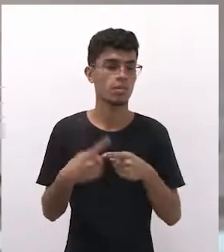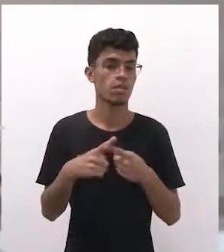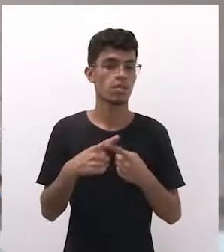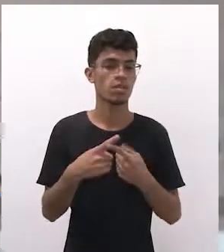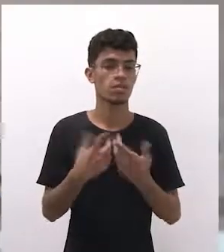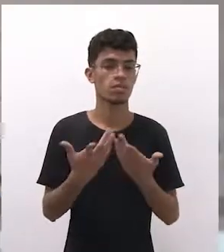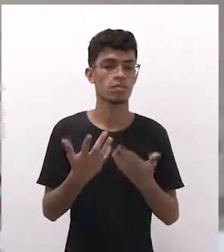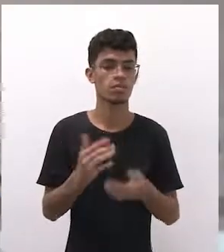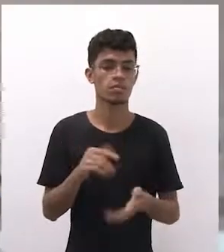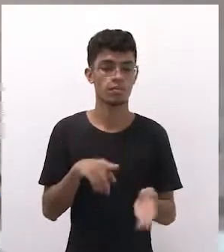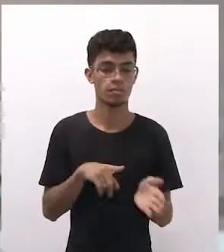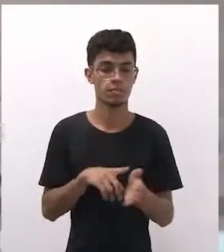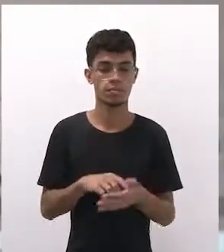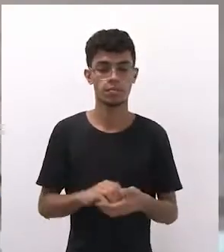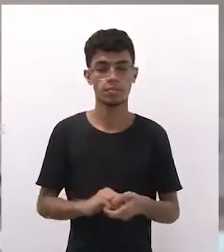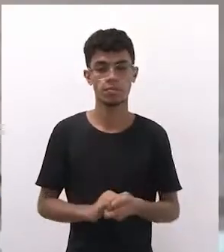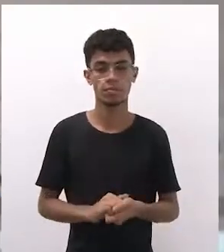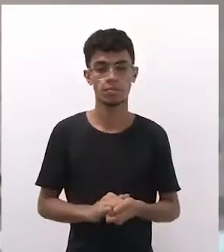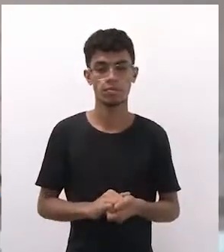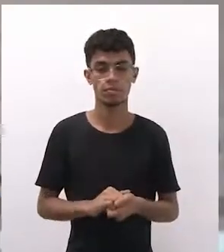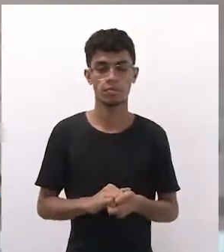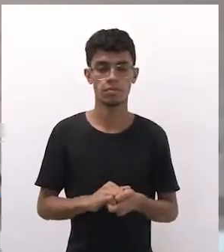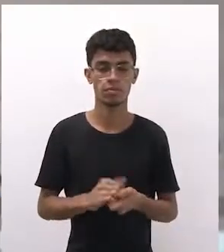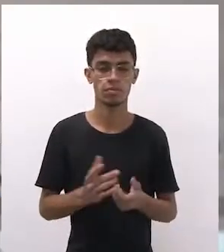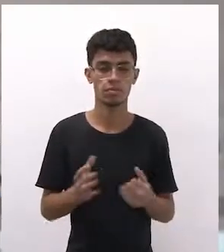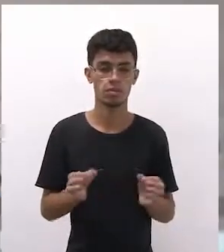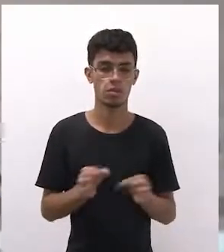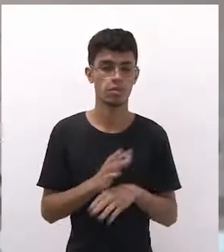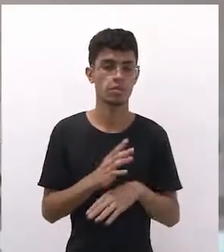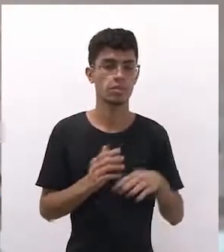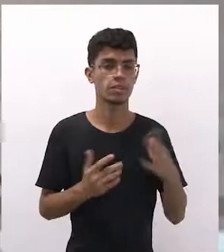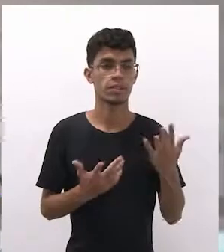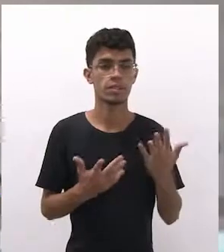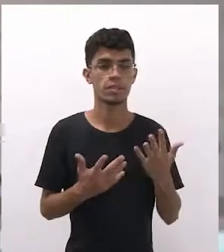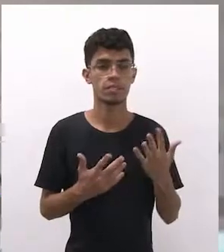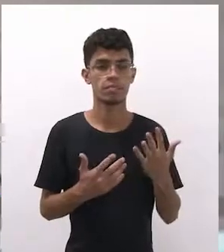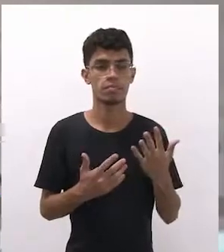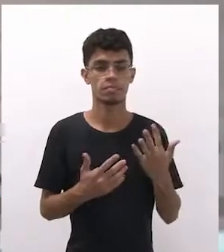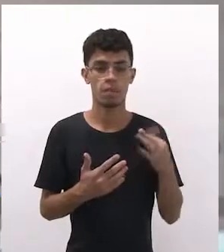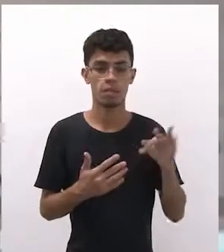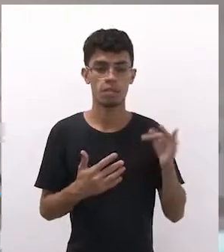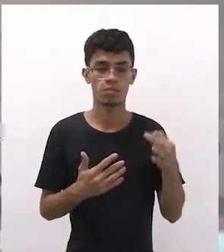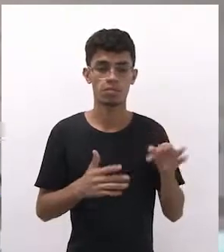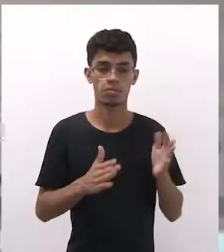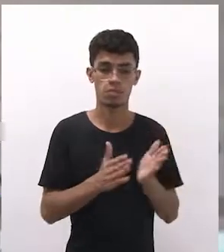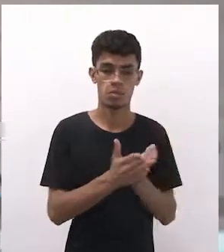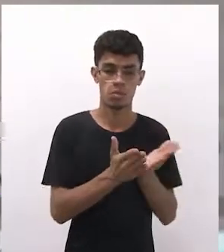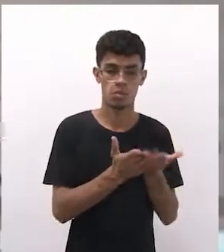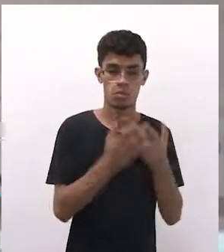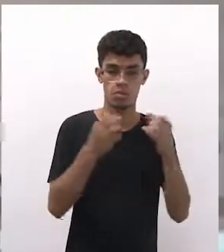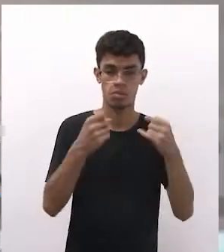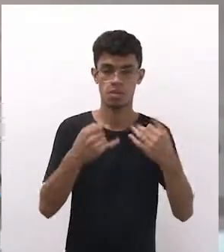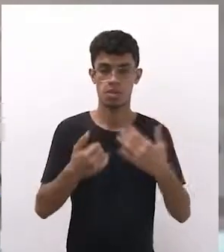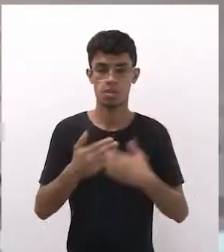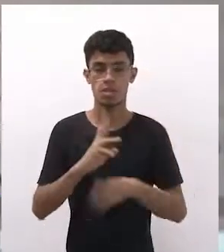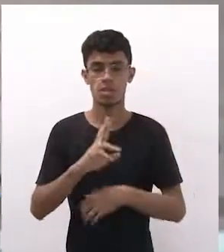né? E daí ela conclui que o quê? É a dor da extrema pobreza que explica a razão de uma pessoa entregar a sua filha